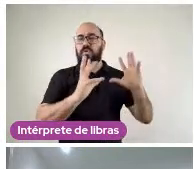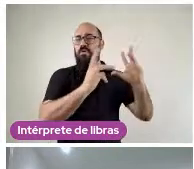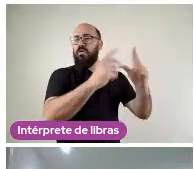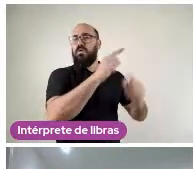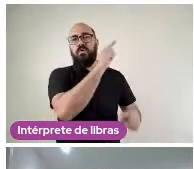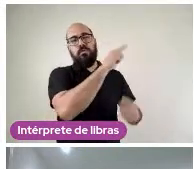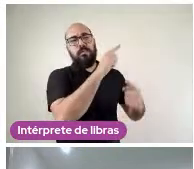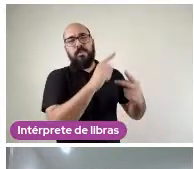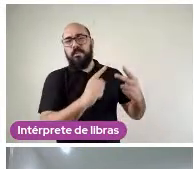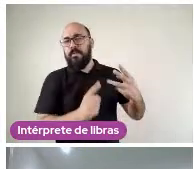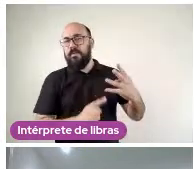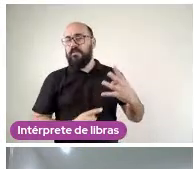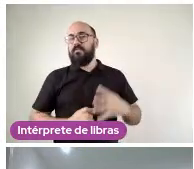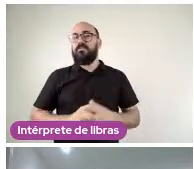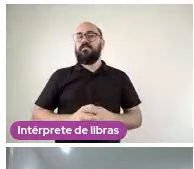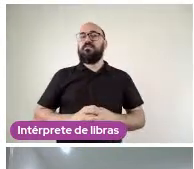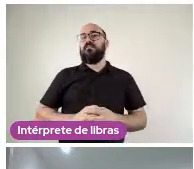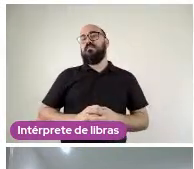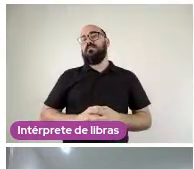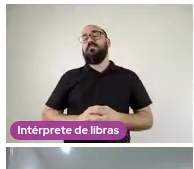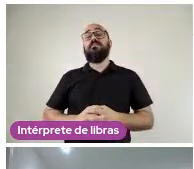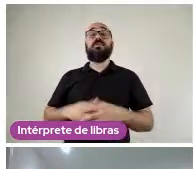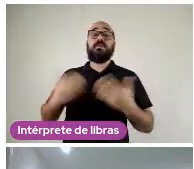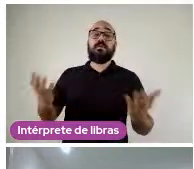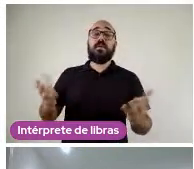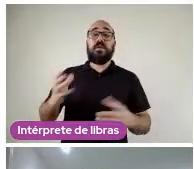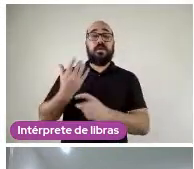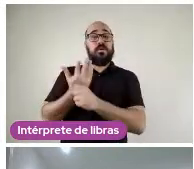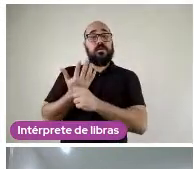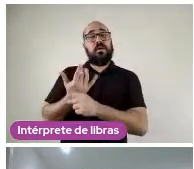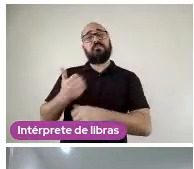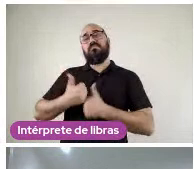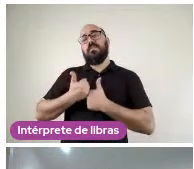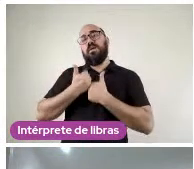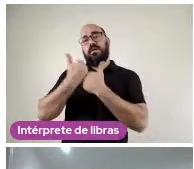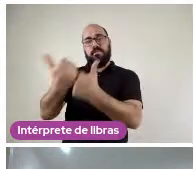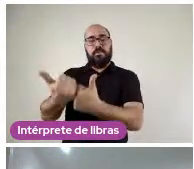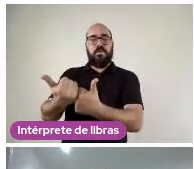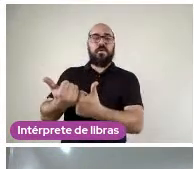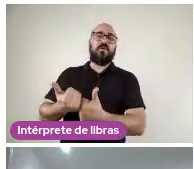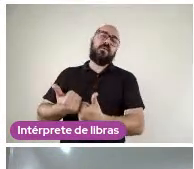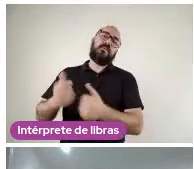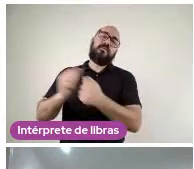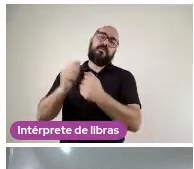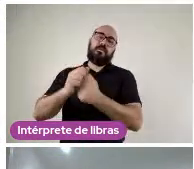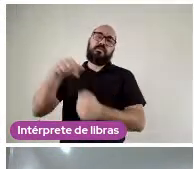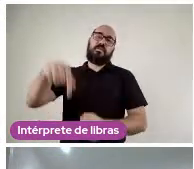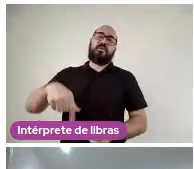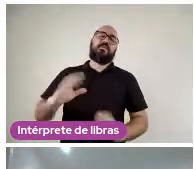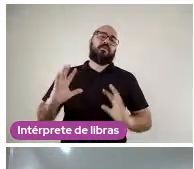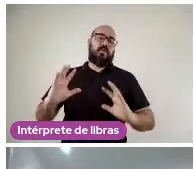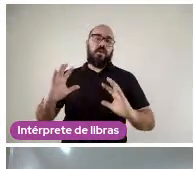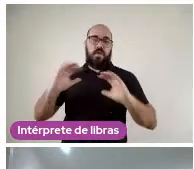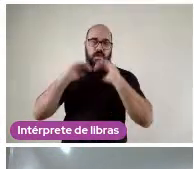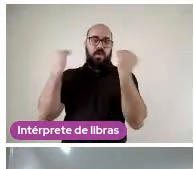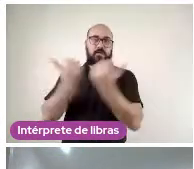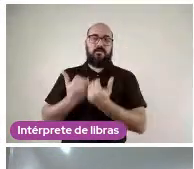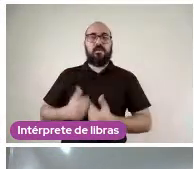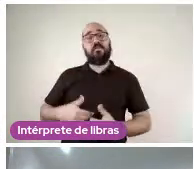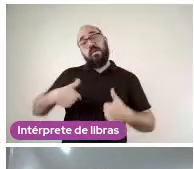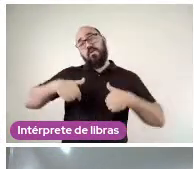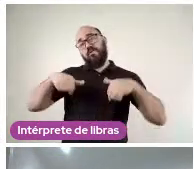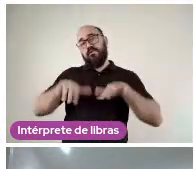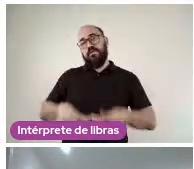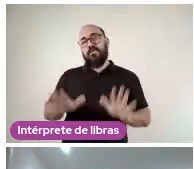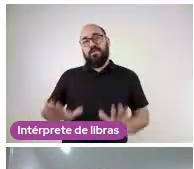PRs, né, as pró-reitorias da UERJ, que estão nos dando apoio para realizar esse evento. Então, eu fico por aqui por hoje,